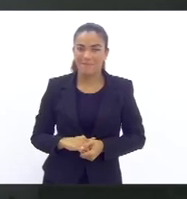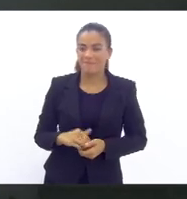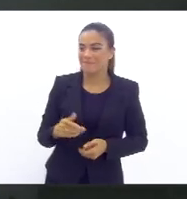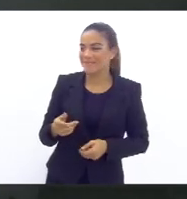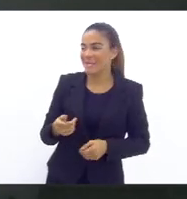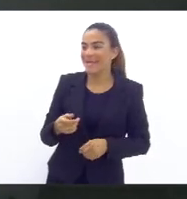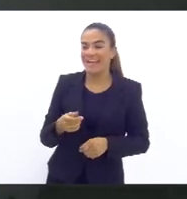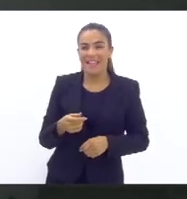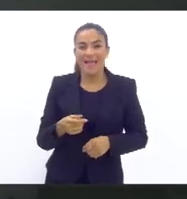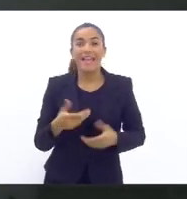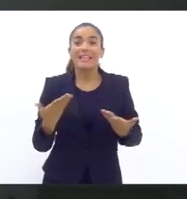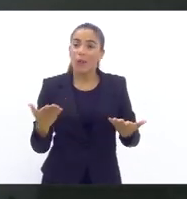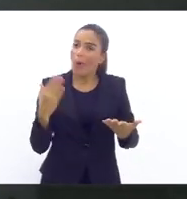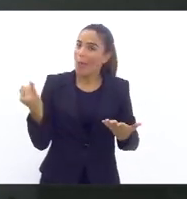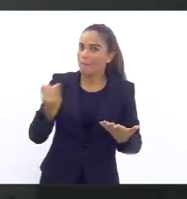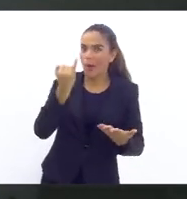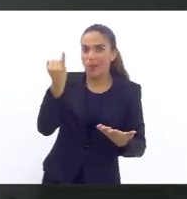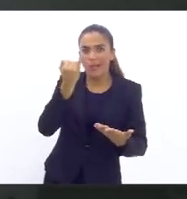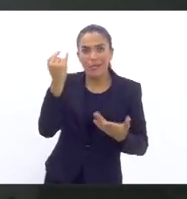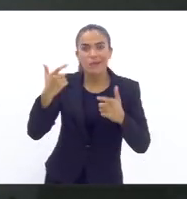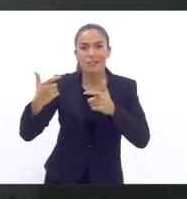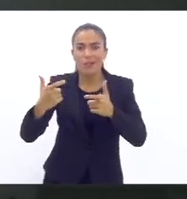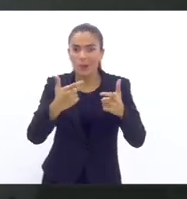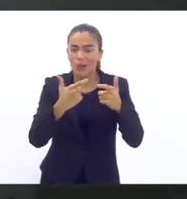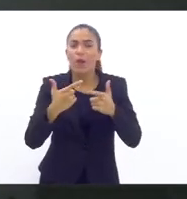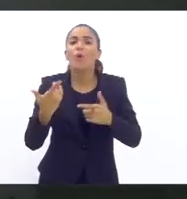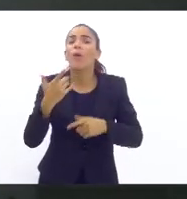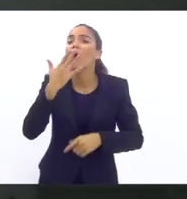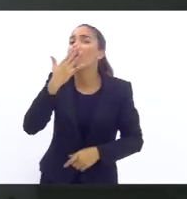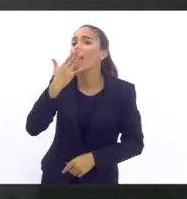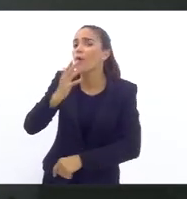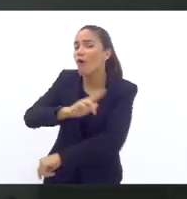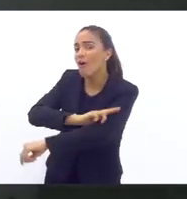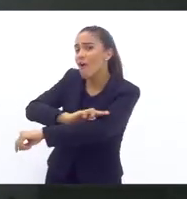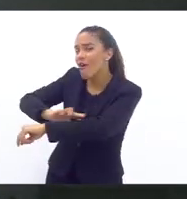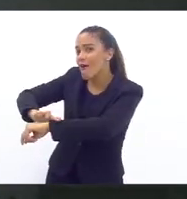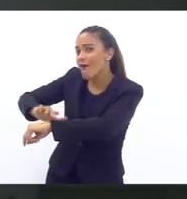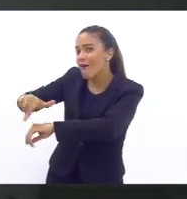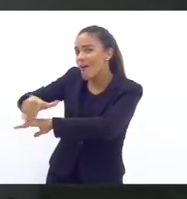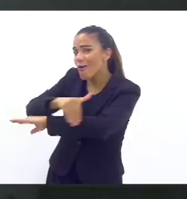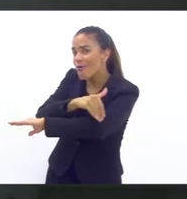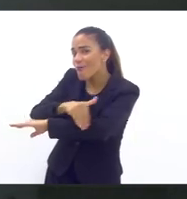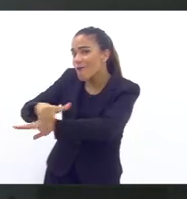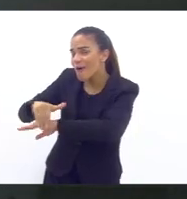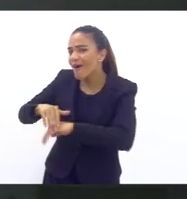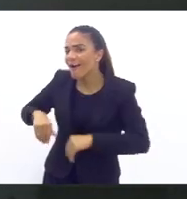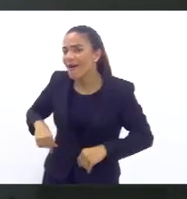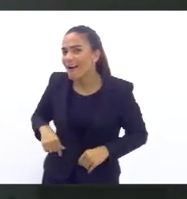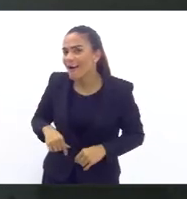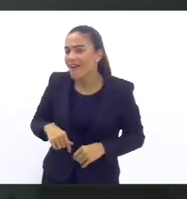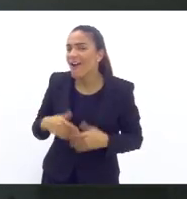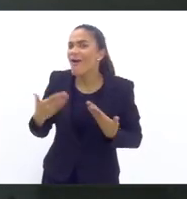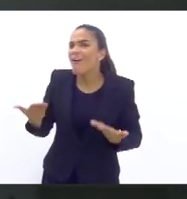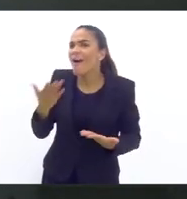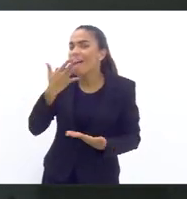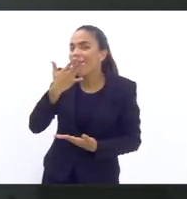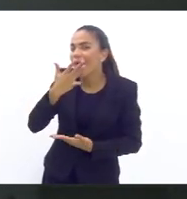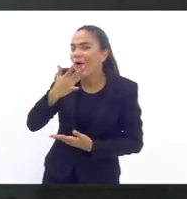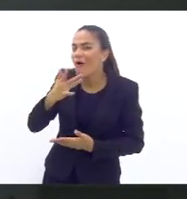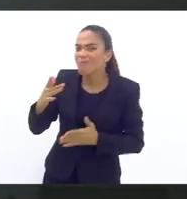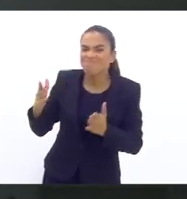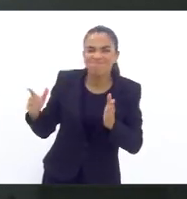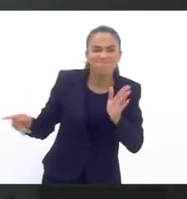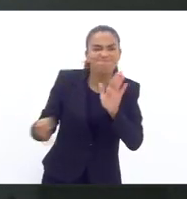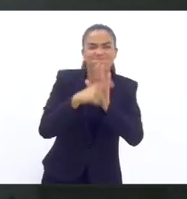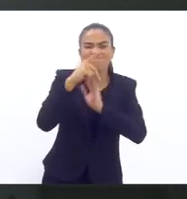e eu acho isso muito importante porque Qual é a cor que está na rua né Qual é a cor dessa discriminação Aí fala assim